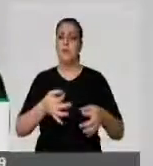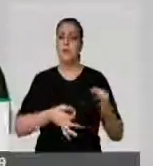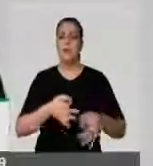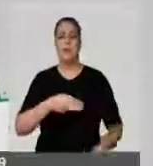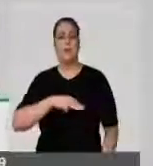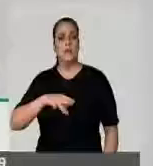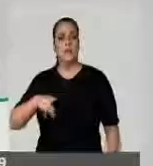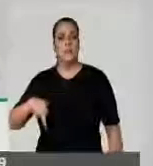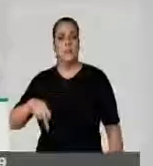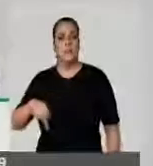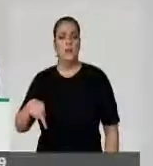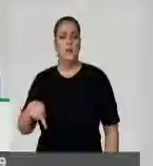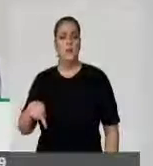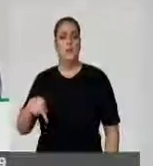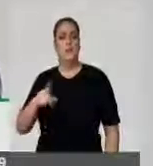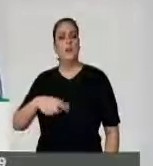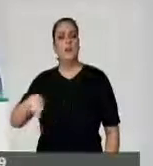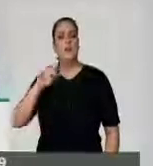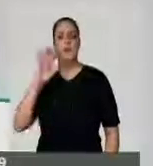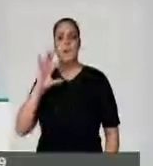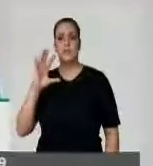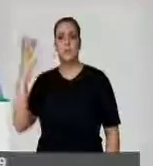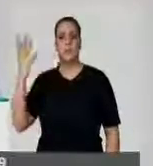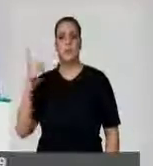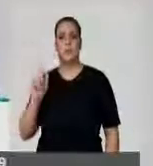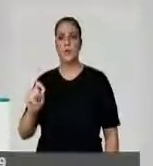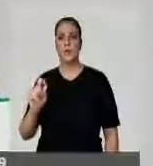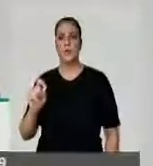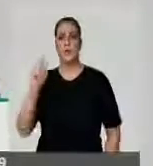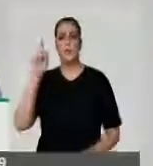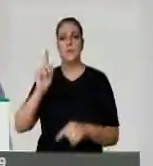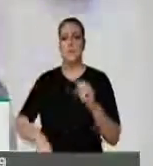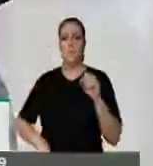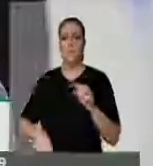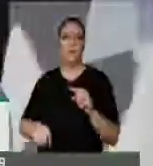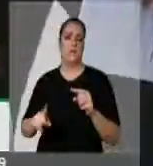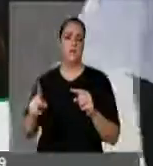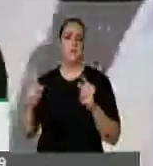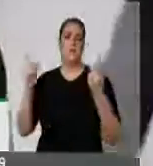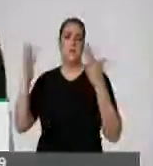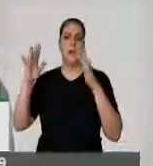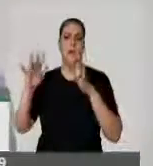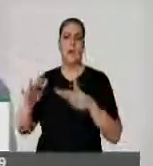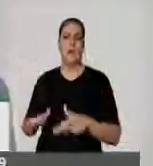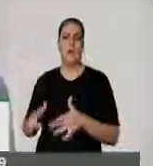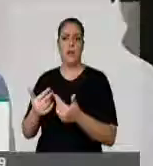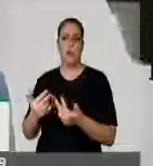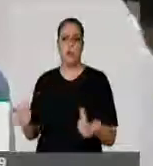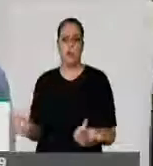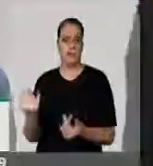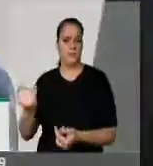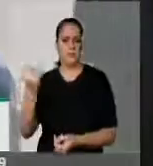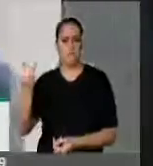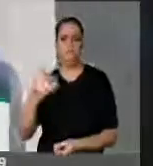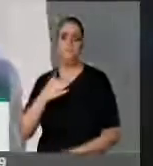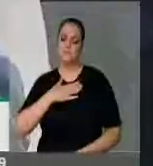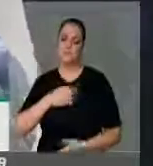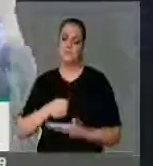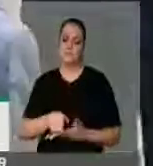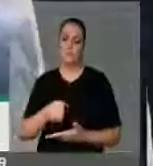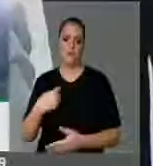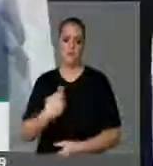público autorização para não demolir aquilo que está à frente então tem todo o apoio do nosso partido o psb